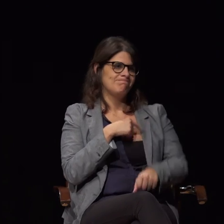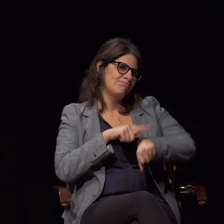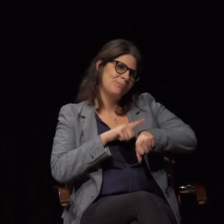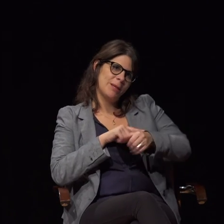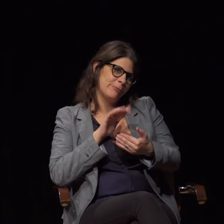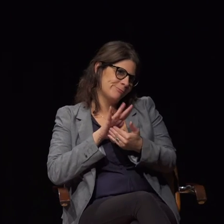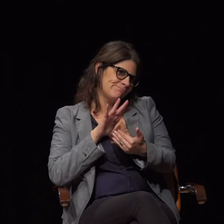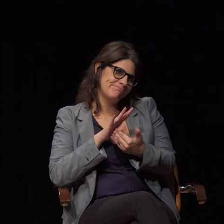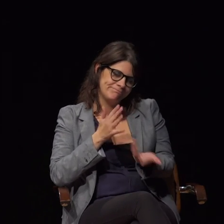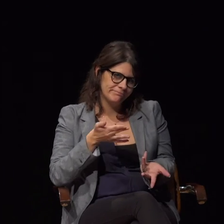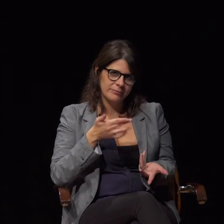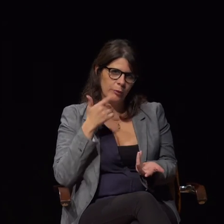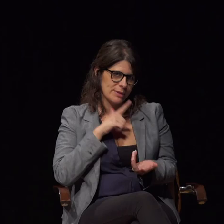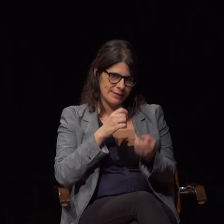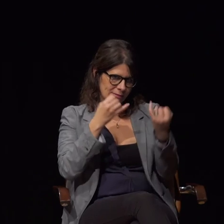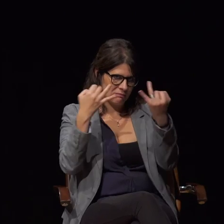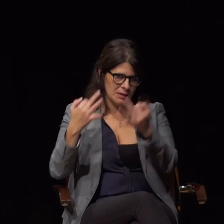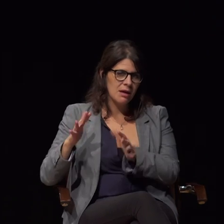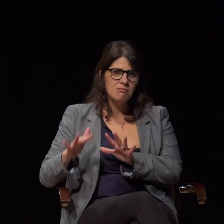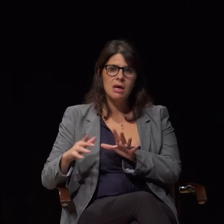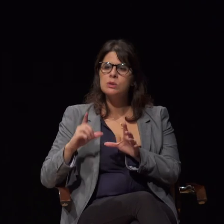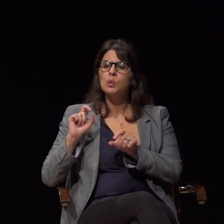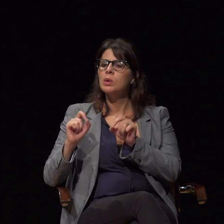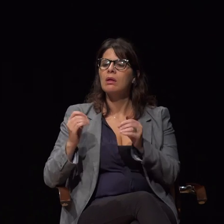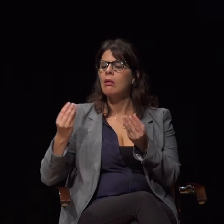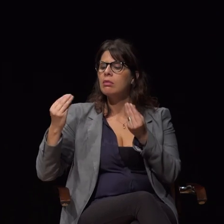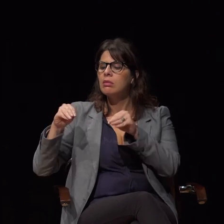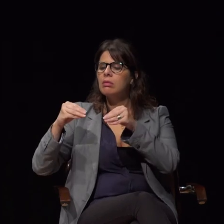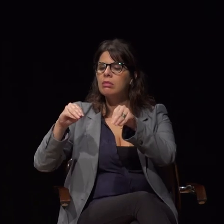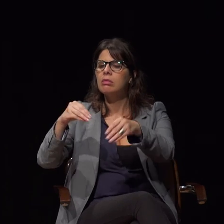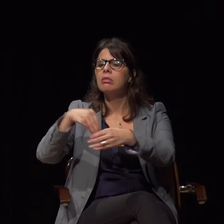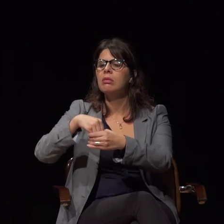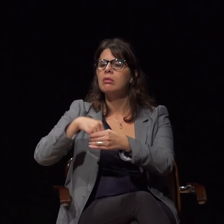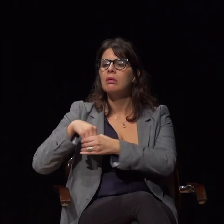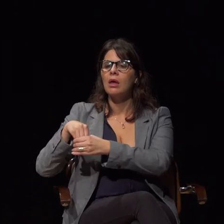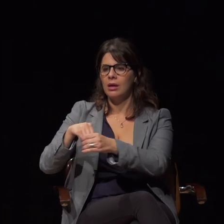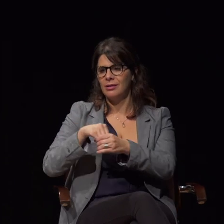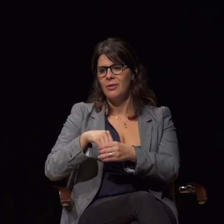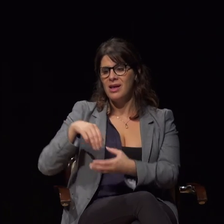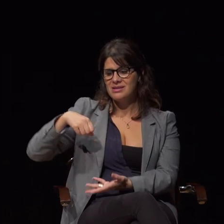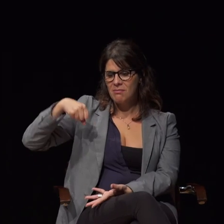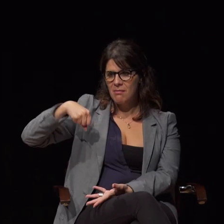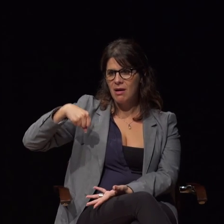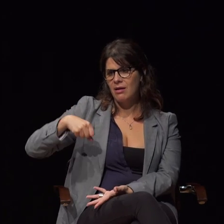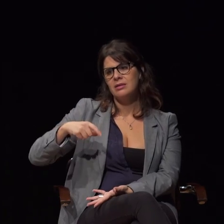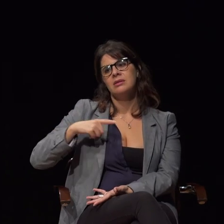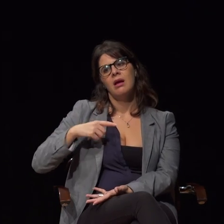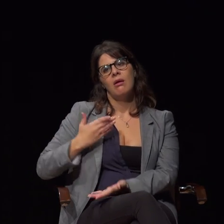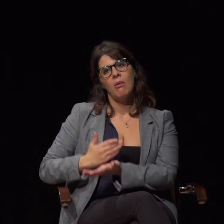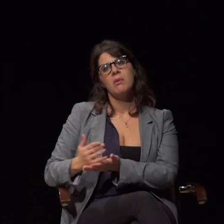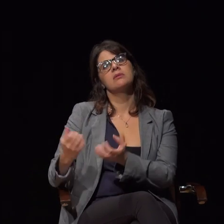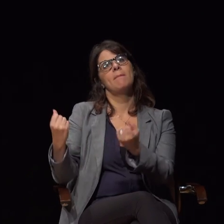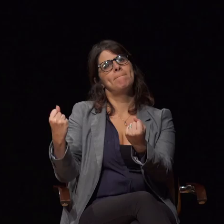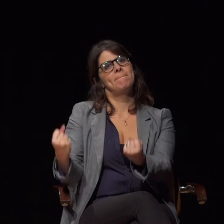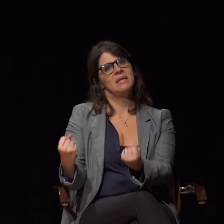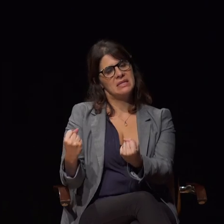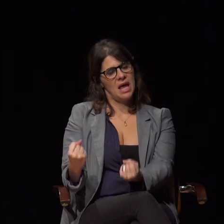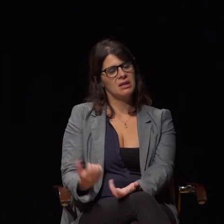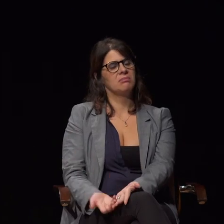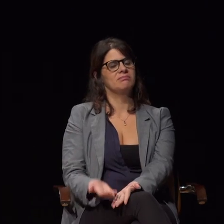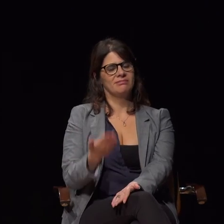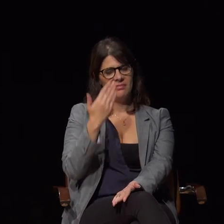enfim entra ou não entra nessa bagagem que vai ficando cada vez mais pesada era isso muito obrigada